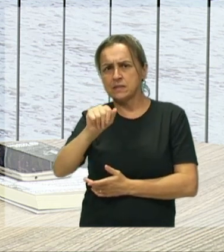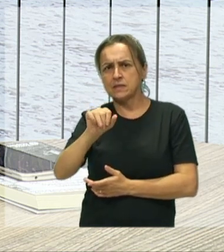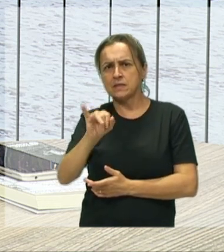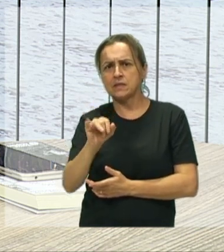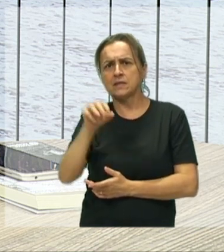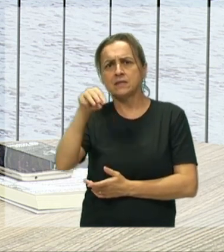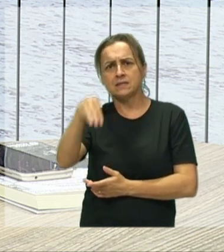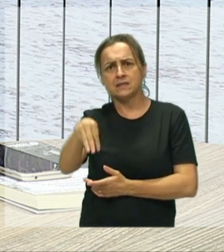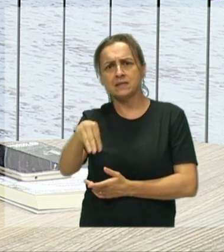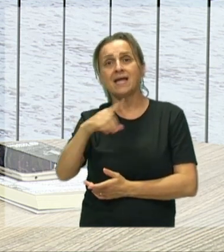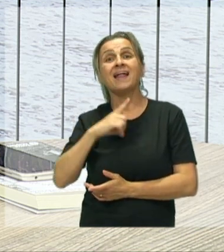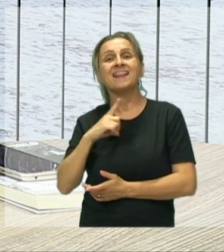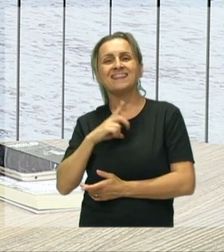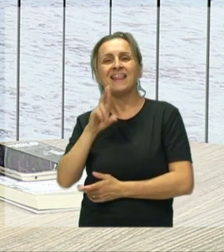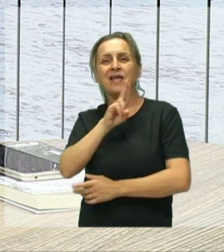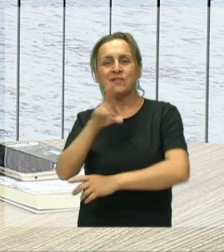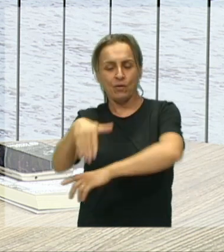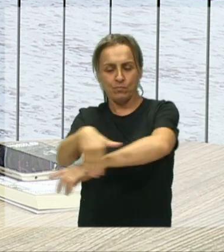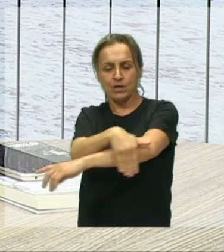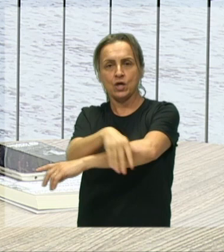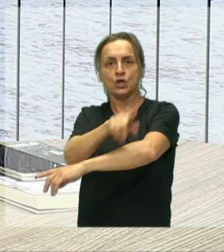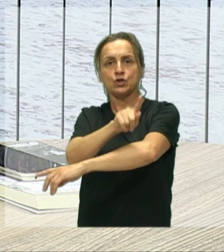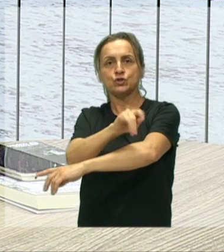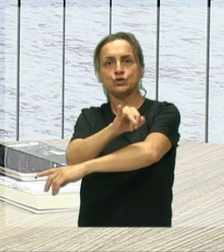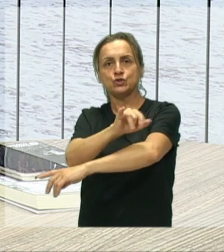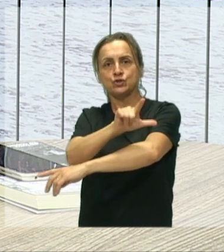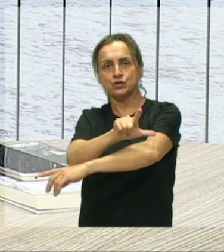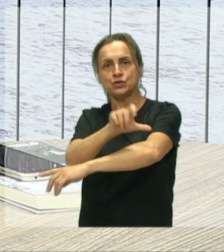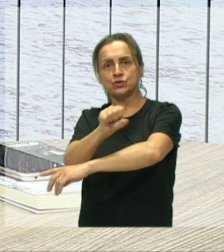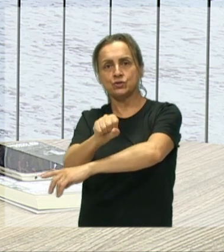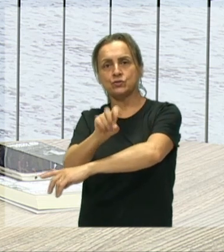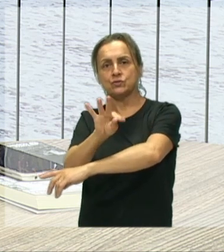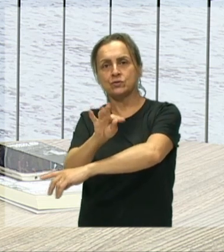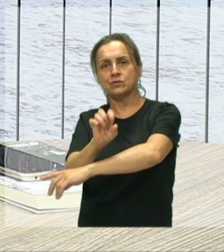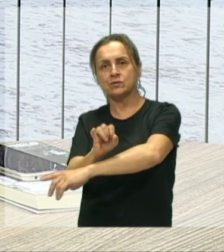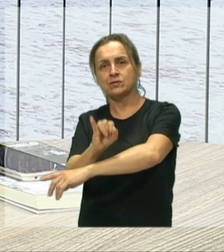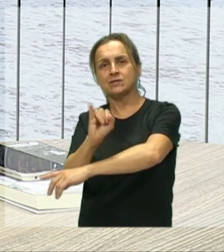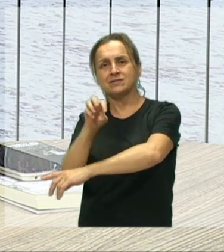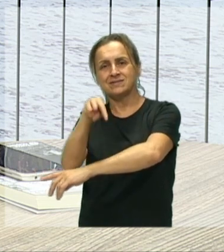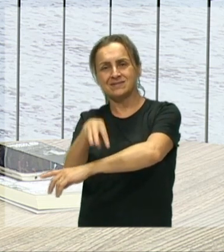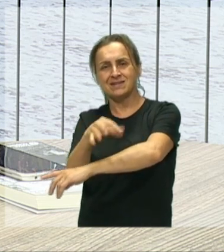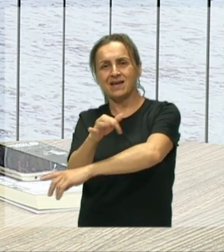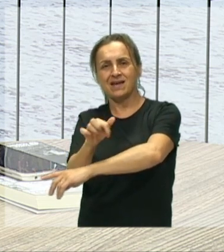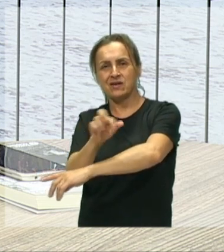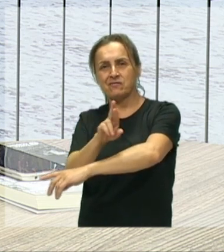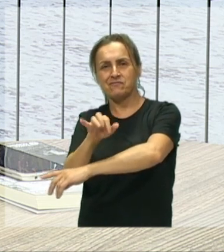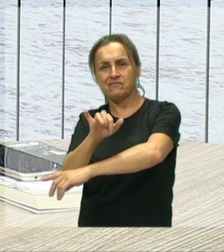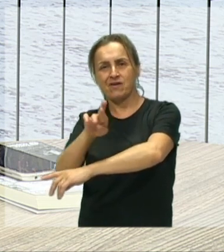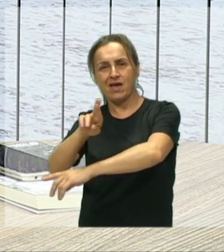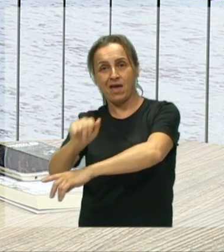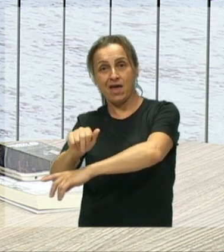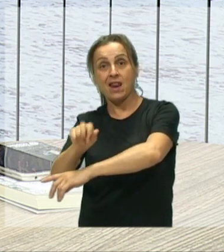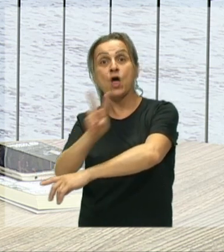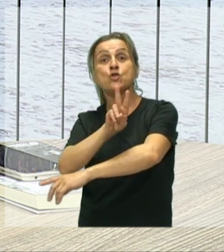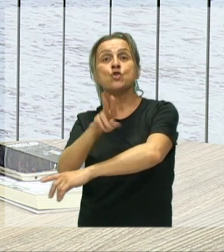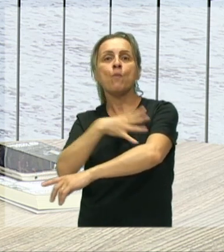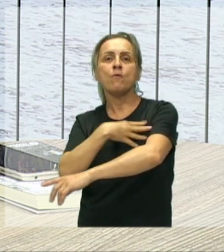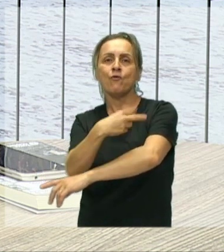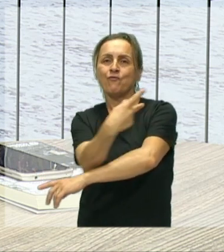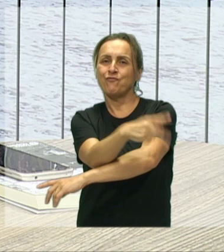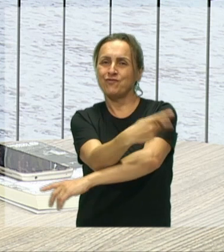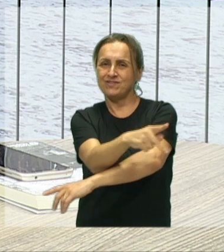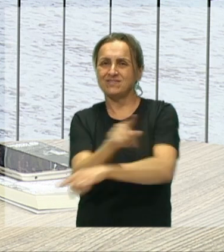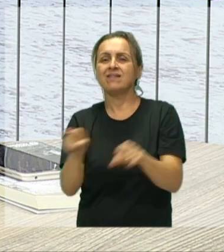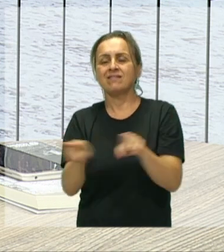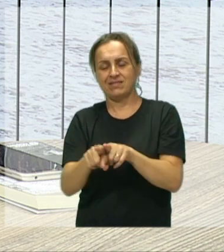chama Rua Gil Stein Ferreira, era um dos filhos dele, que era médico também. Mas se você pega os livros didáticos, não tem